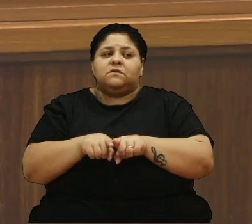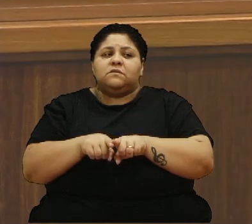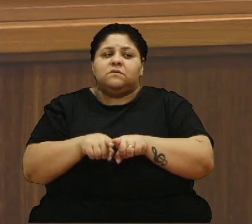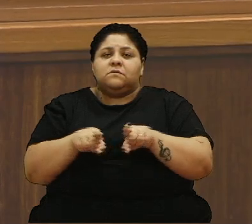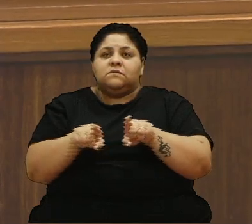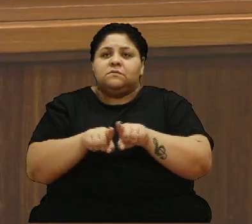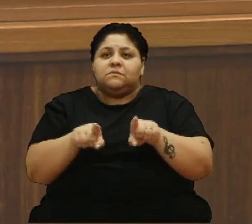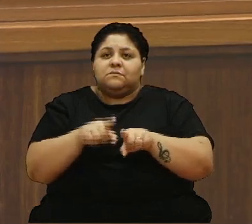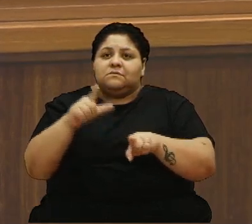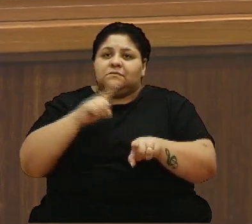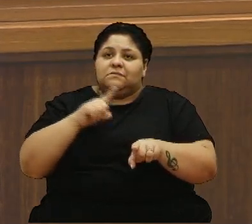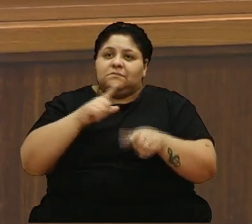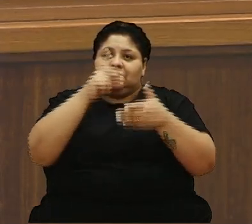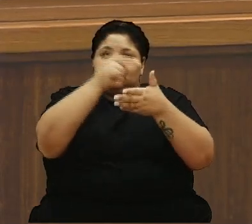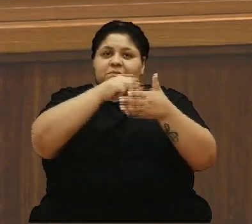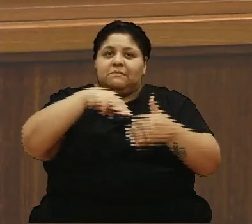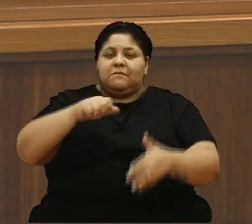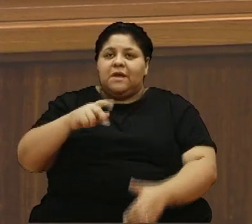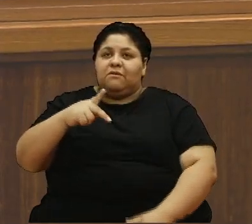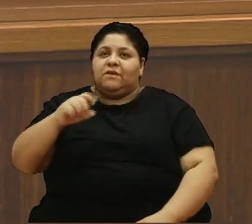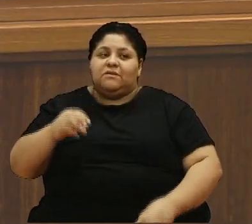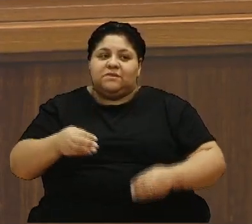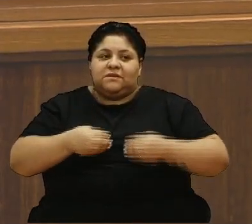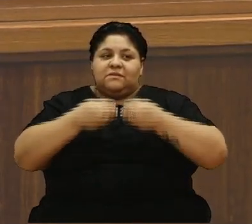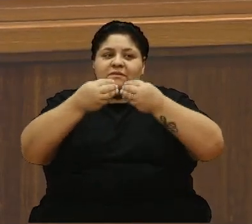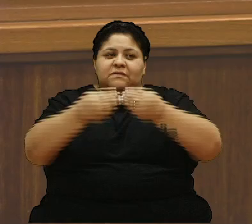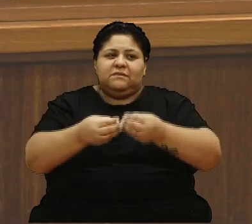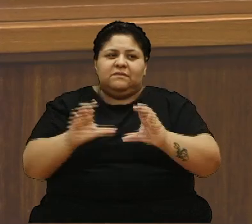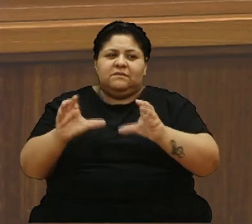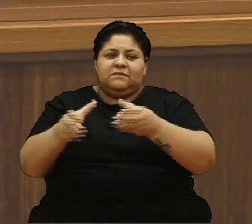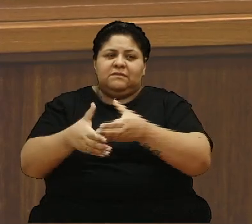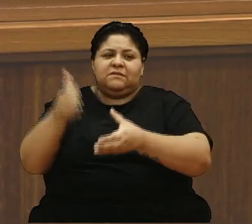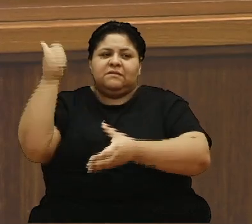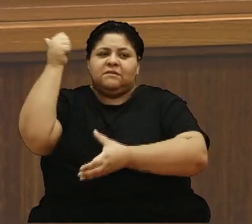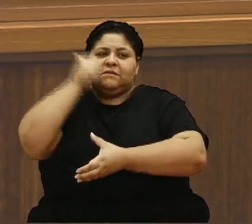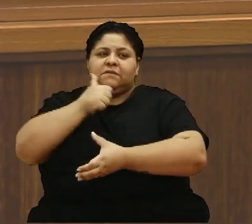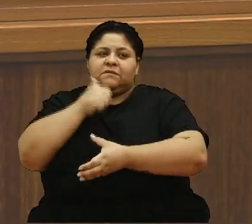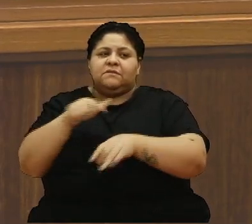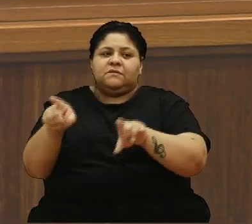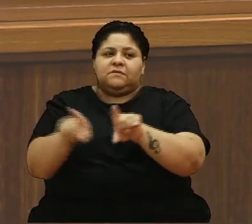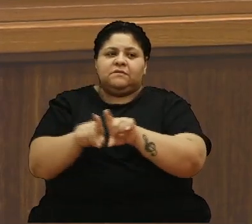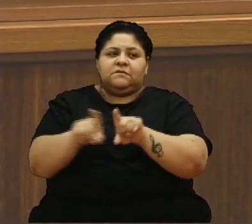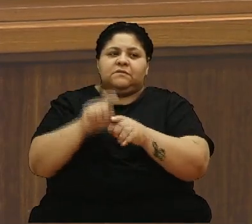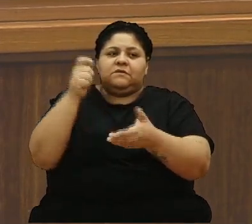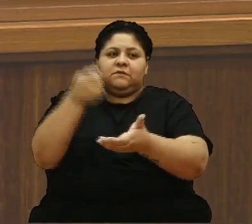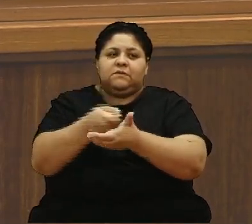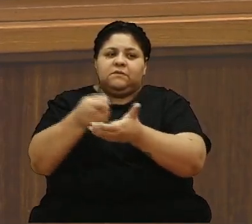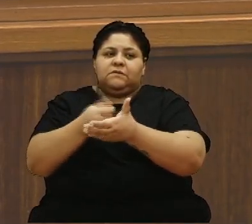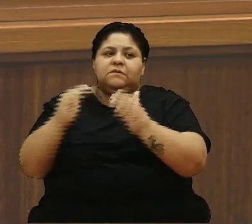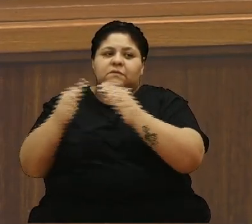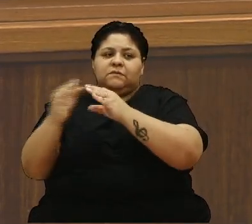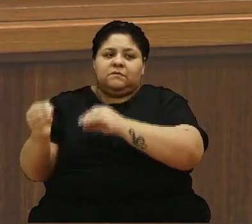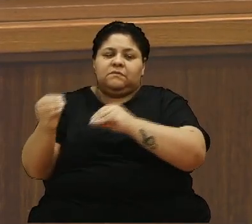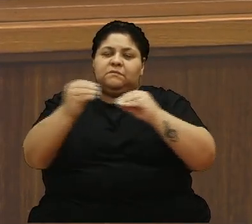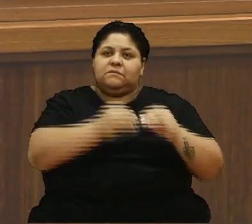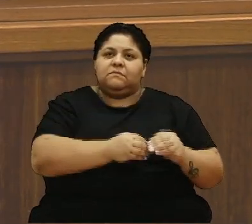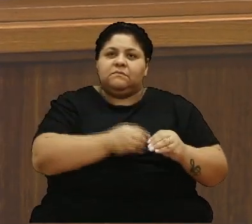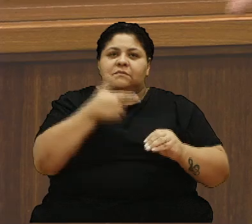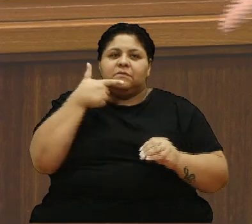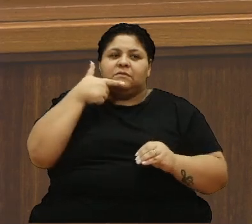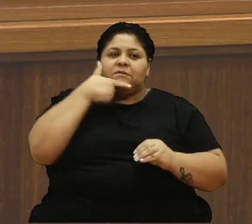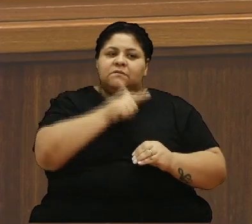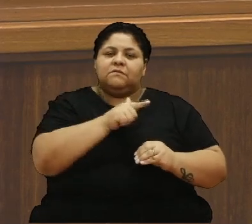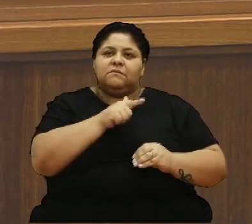terreno. Eu tenho o mapa, eu levei para o Ministério das Mulheres, mas não sou eu, uma vereadora que lutou para trazer a casa e que conseguiu,